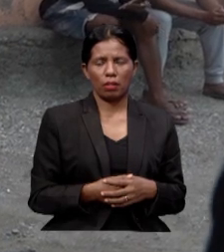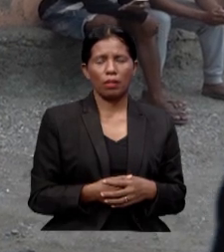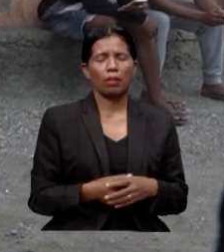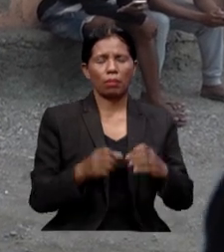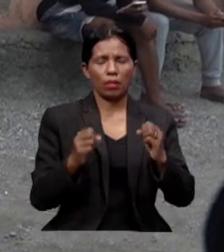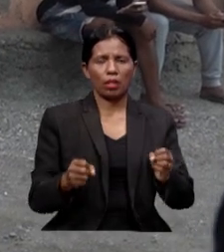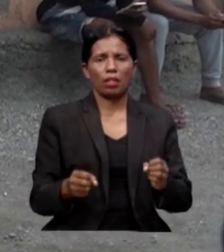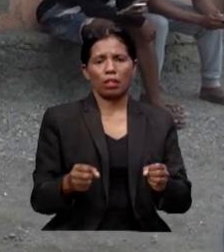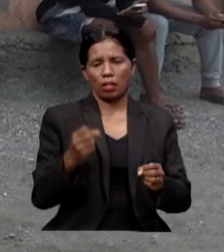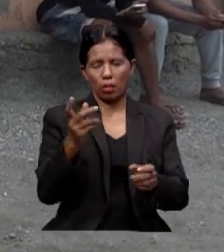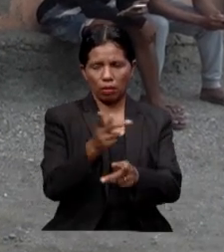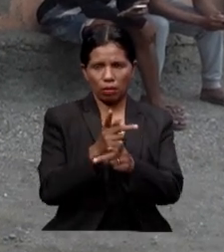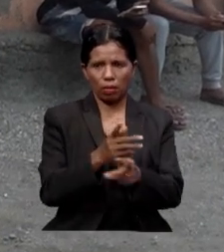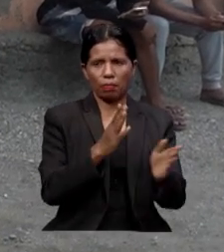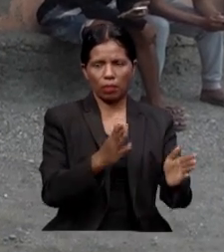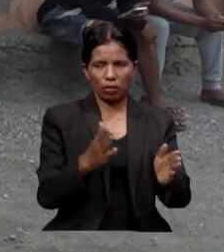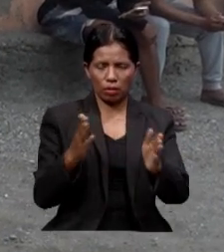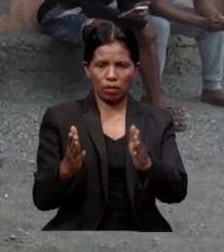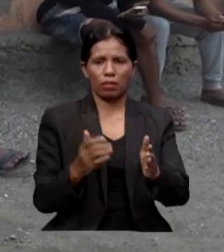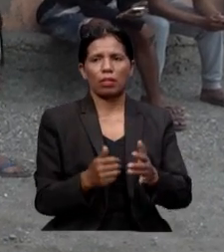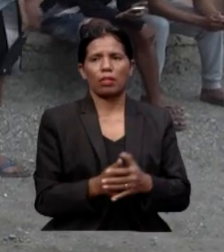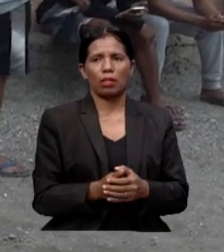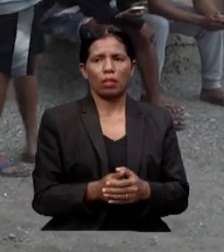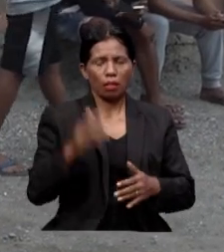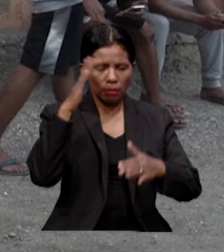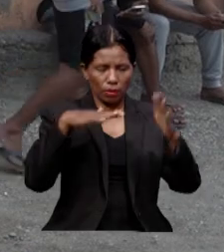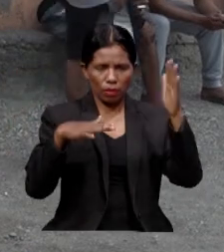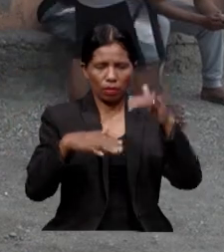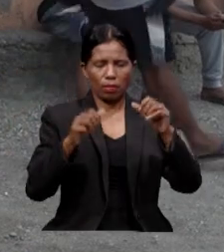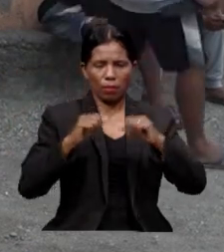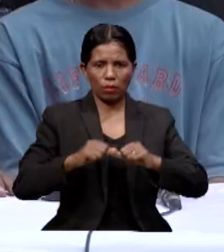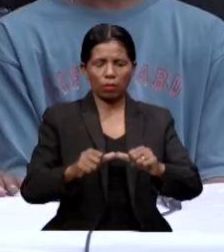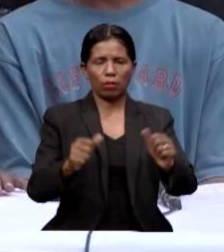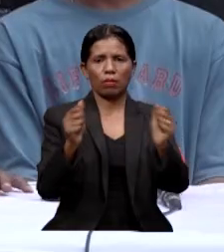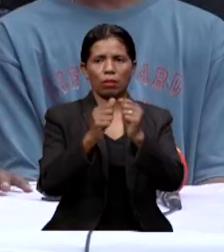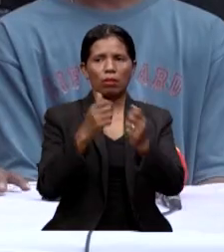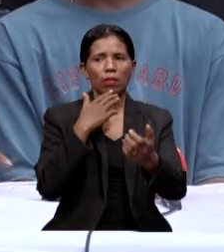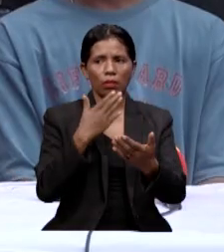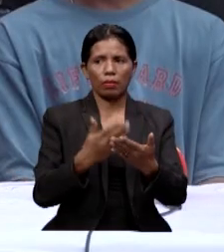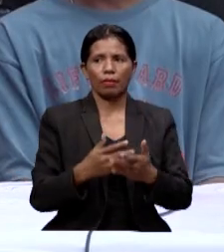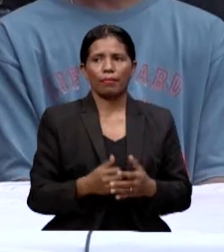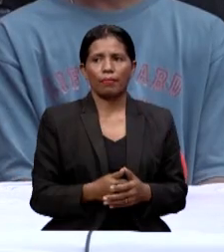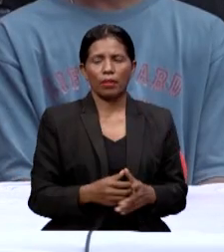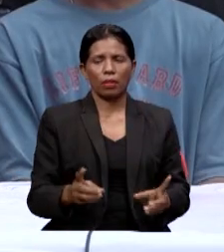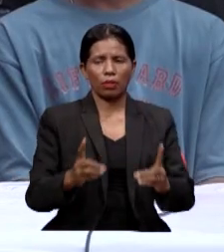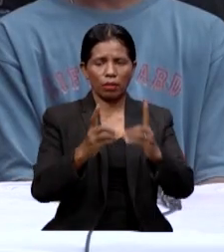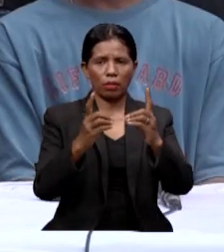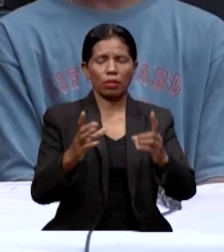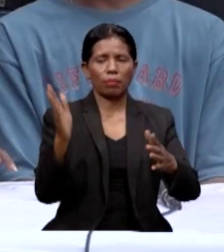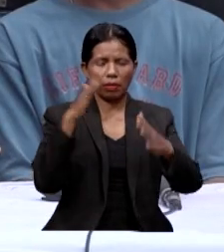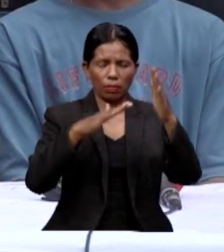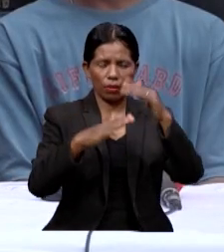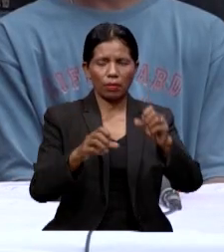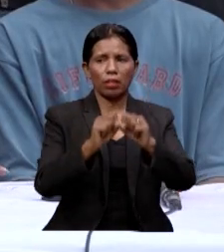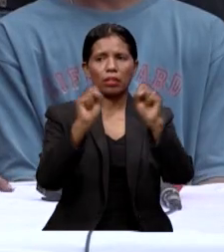segura, filha, fale, ou processo, fale, problema, eu sou lá o dia. Confronto entre jovem e sábado calan